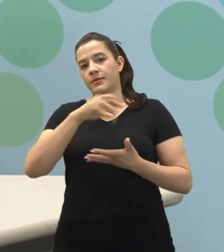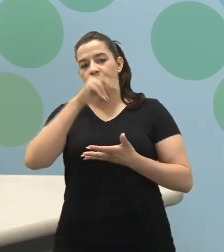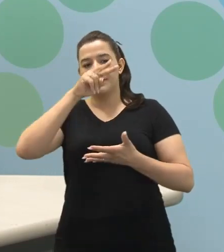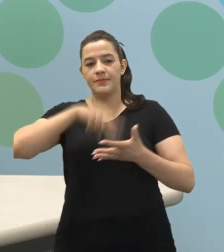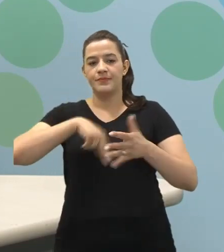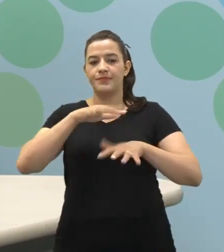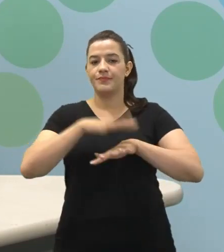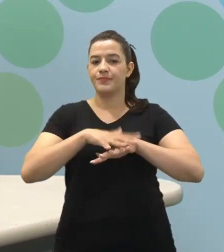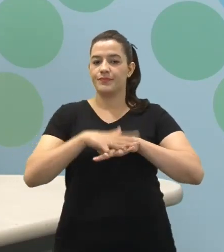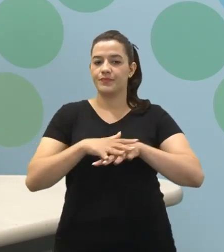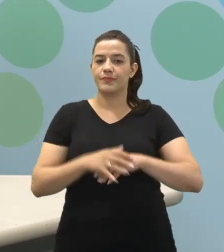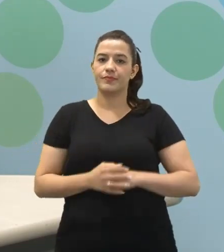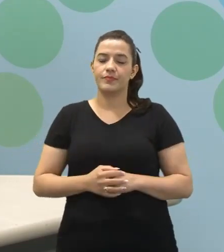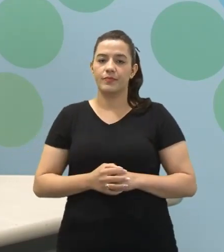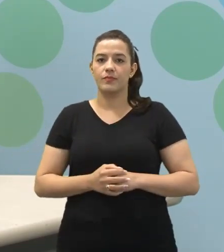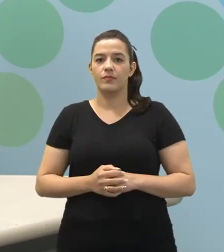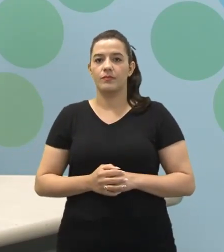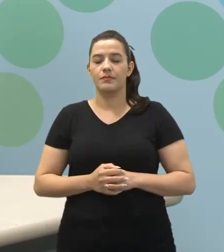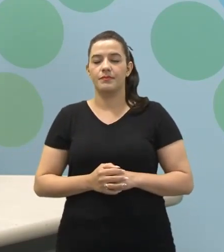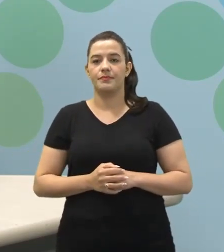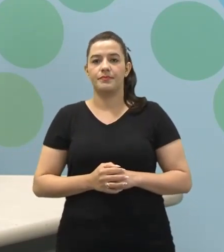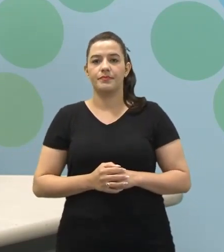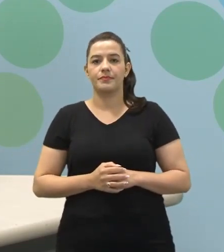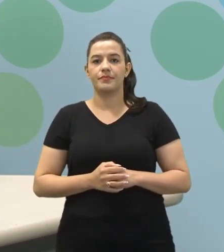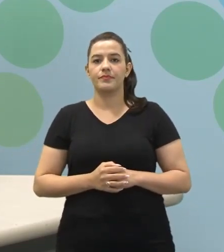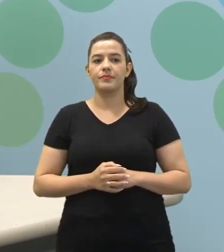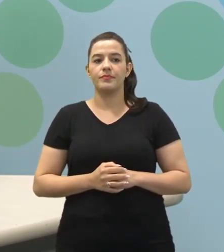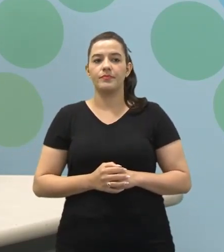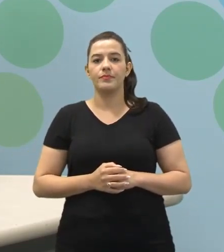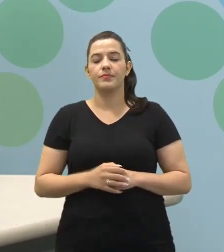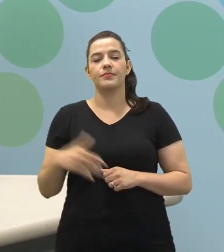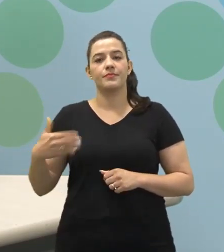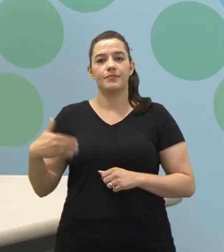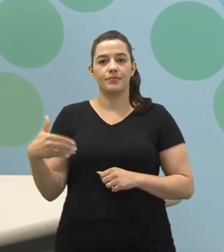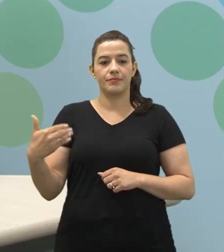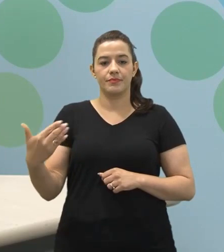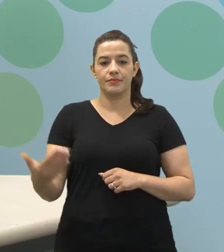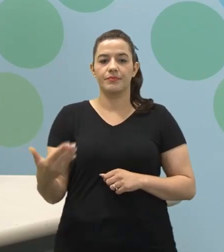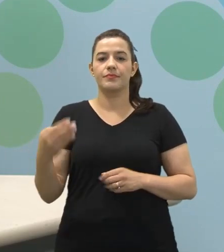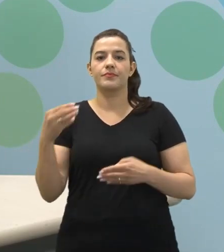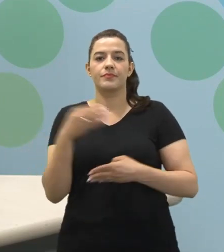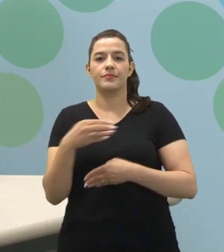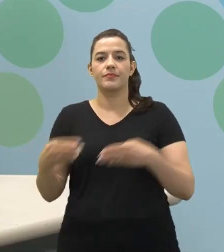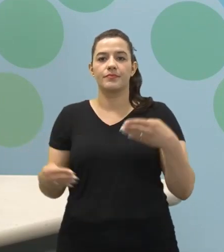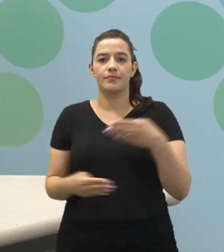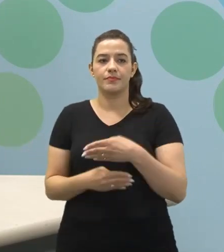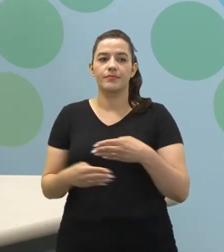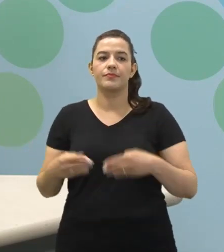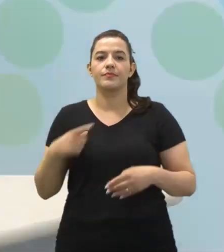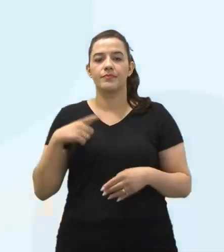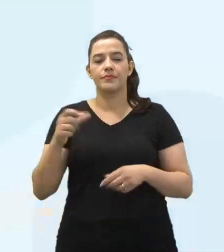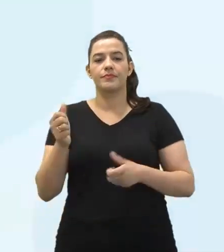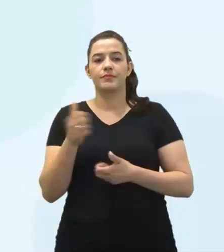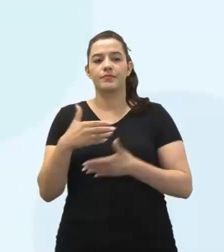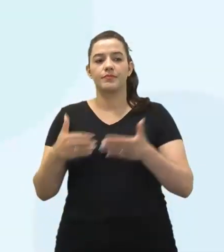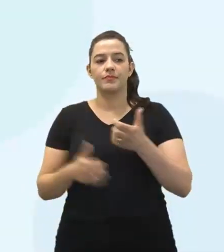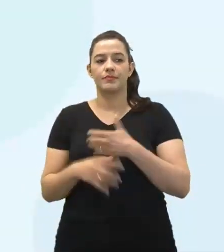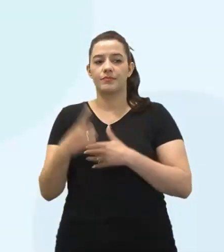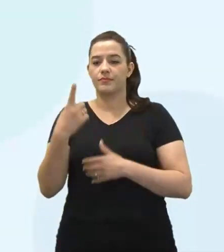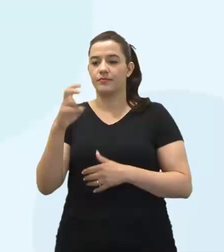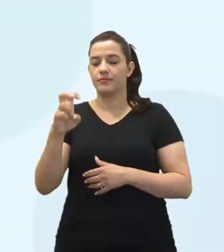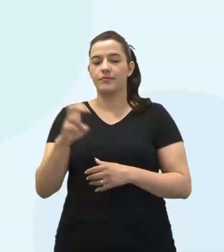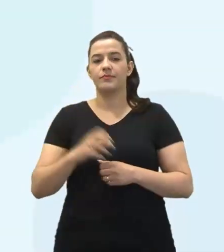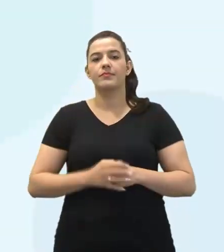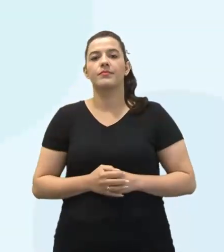matemático ok muito bem seguindo aí na nossa formação O slide de número